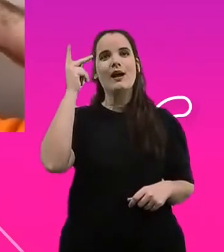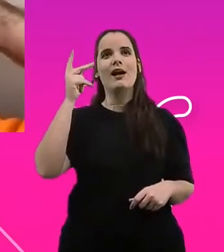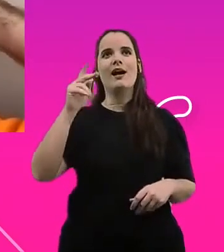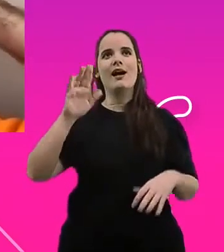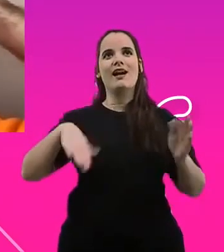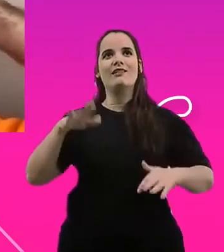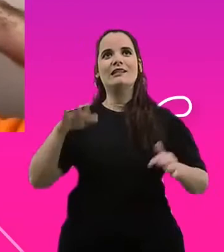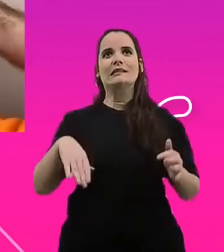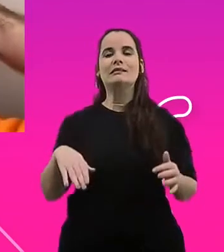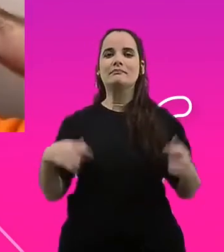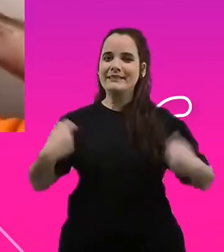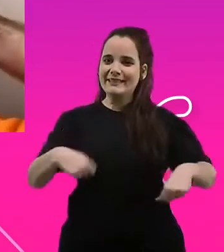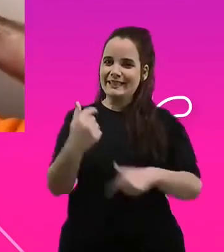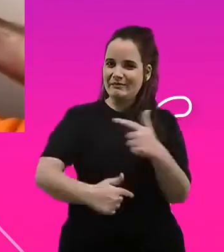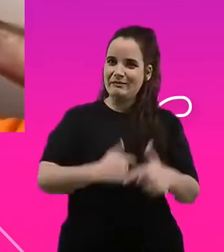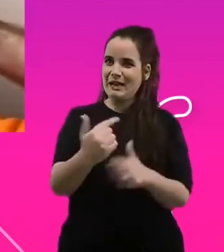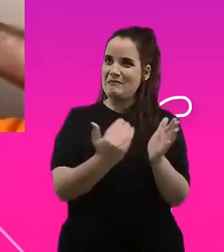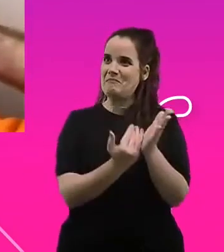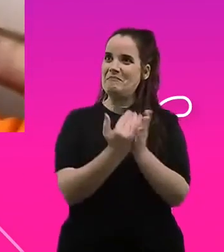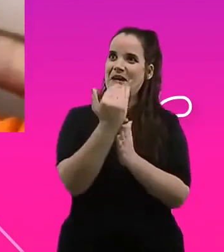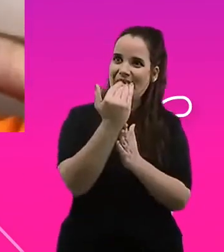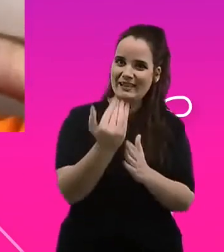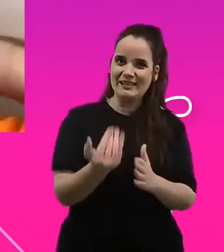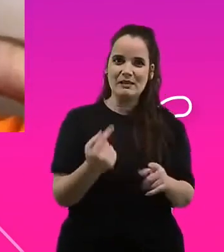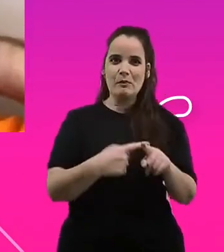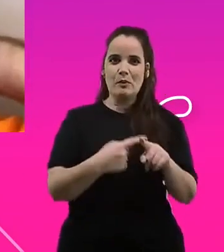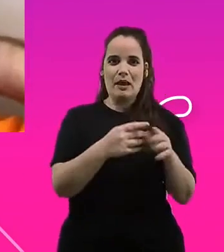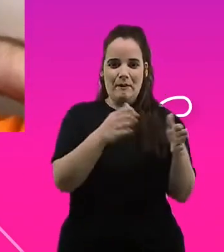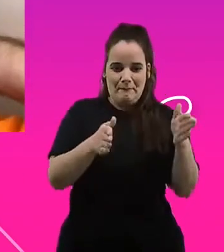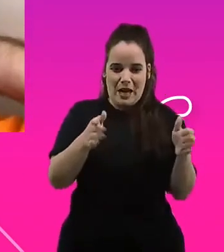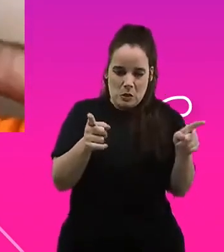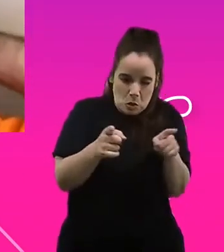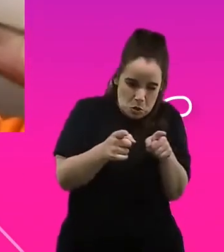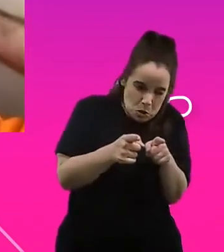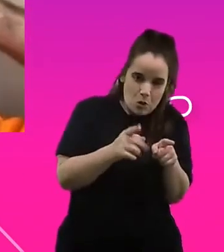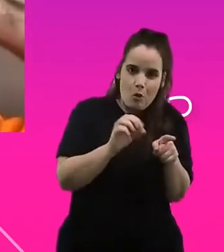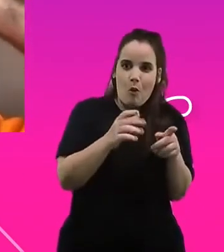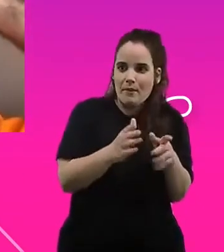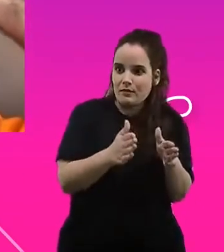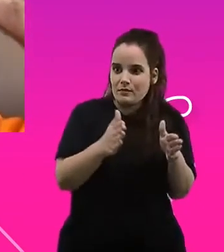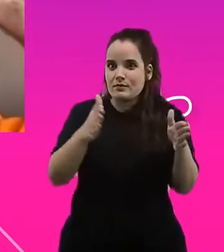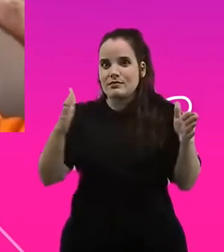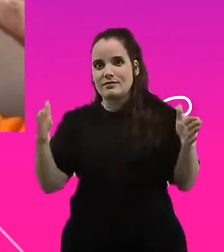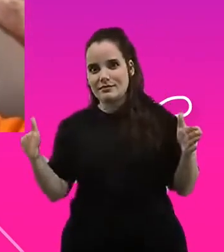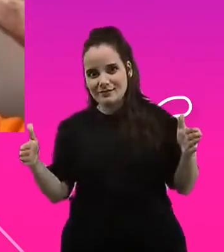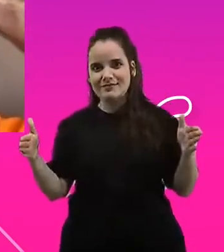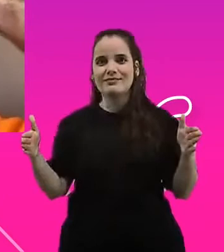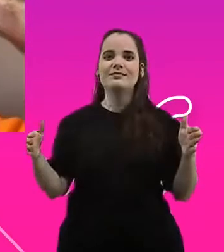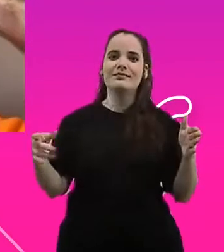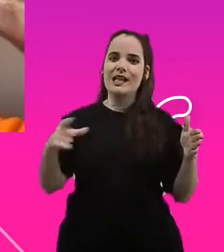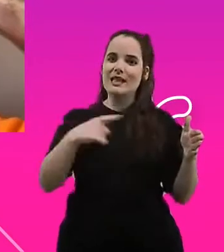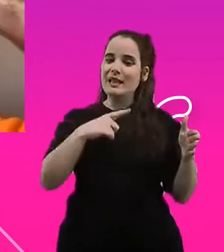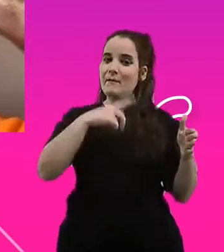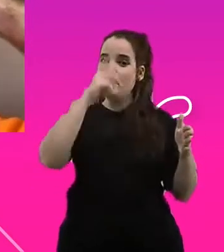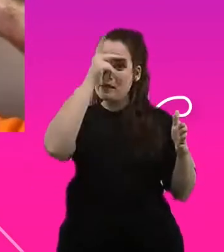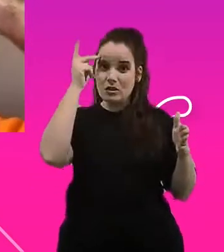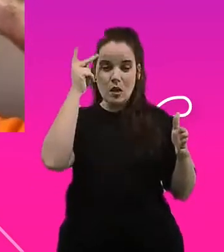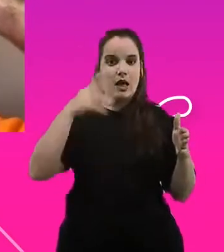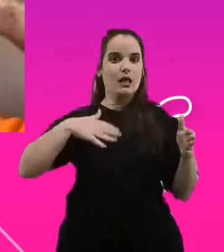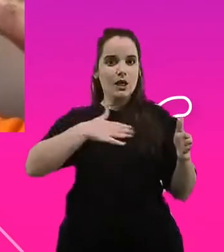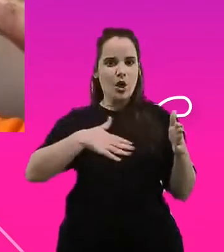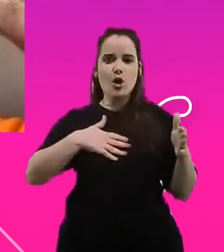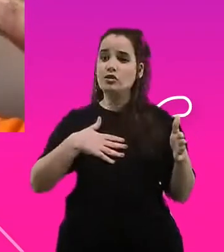tipo, dependendo do prazo ou de onde ela quer chegar. Tem gente que a gente pode ir num ritmo diferente.